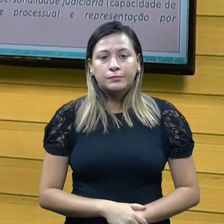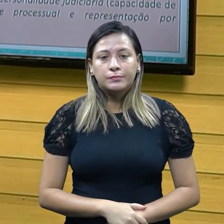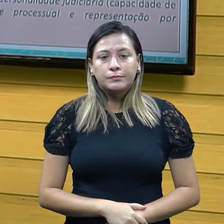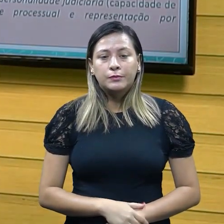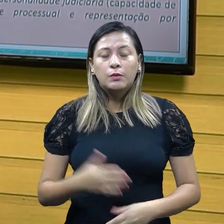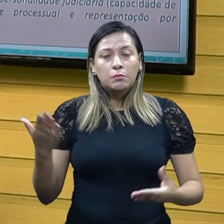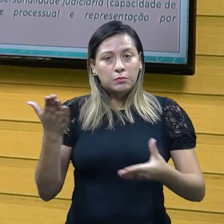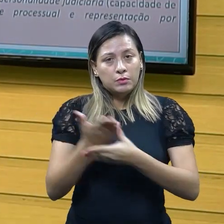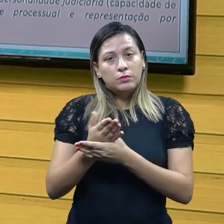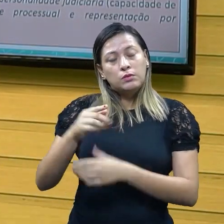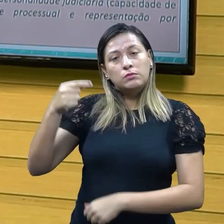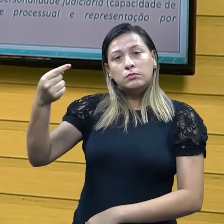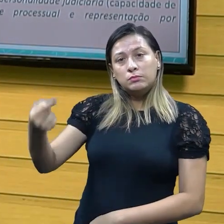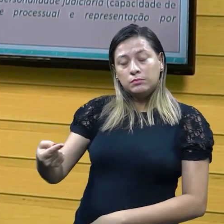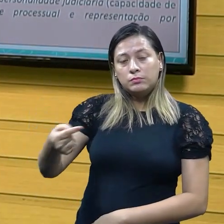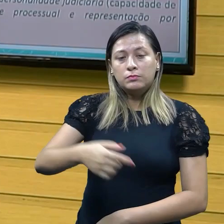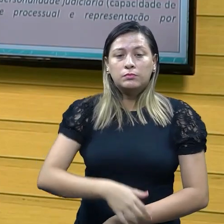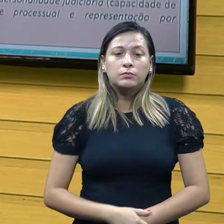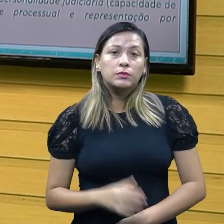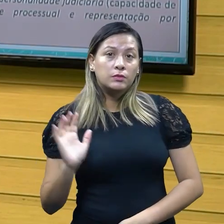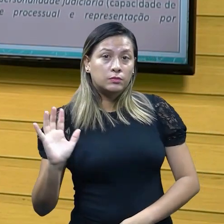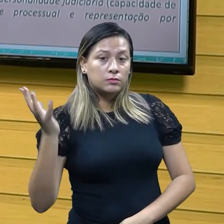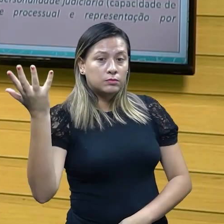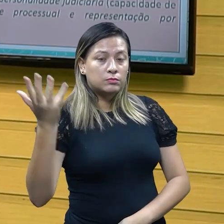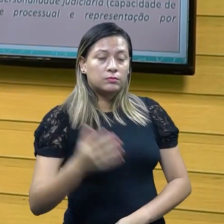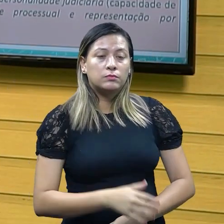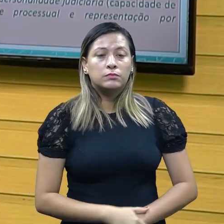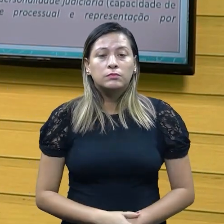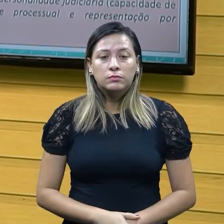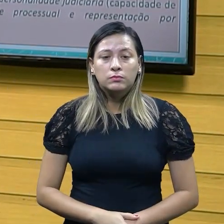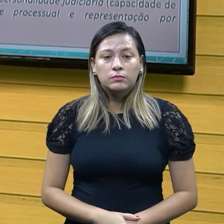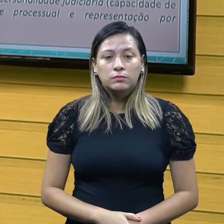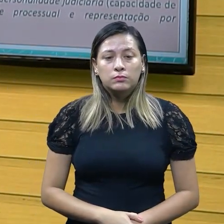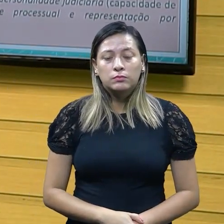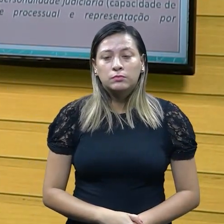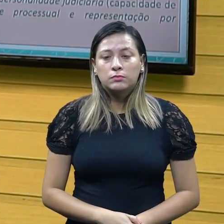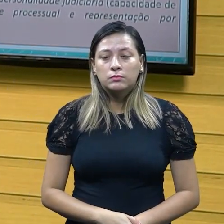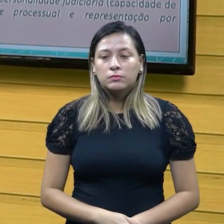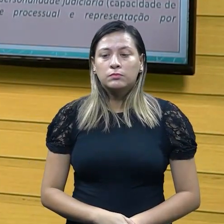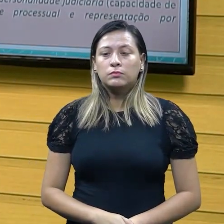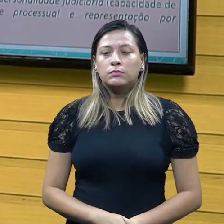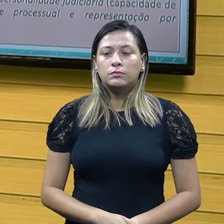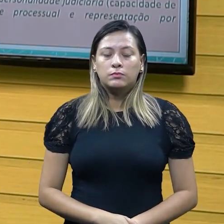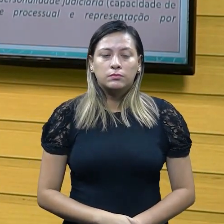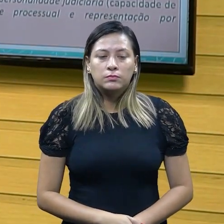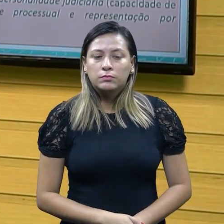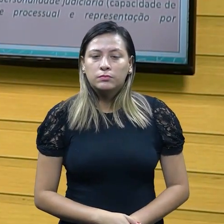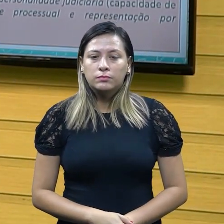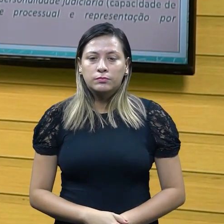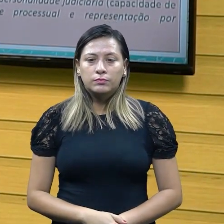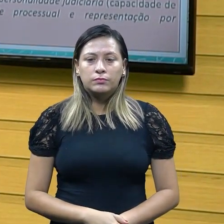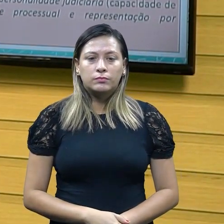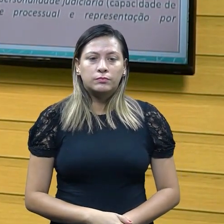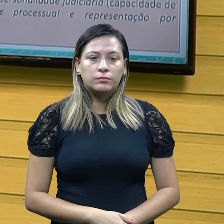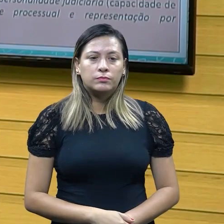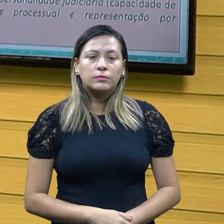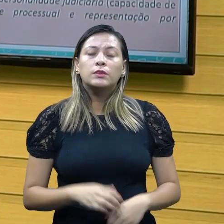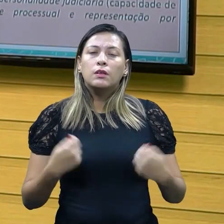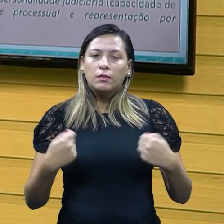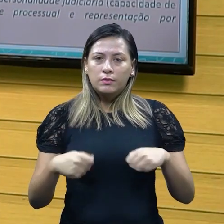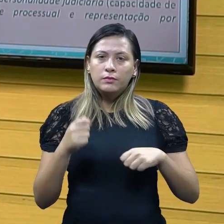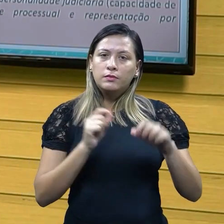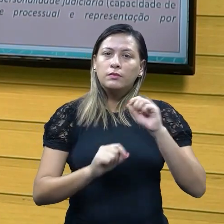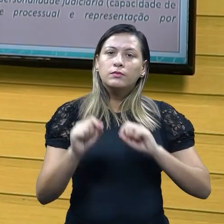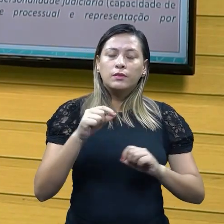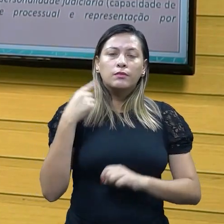determinados atos posteriores que vierem a acontecer, né, ocorrendo o acontecimento deles, a necessidade